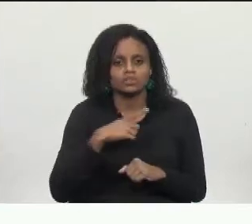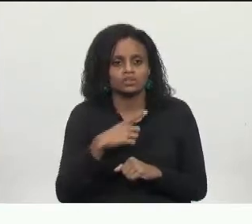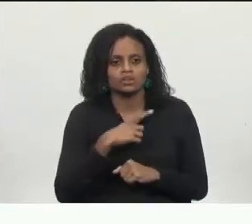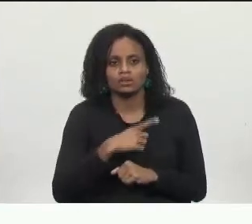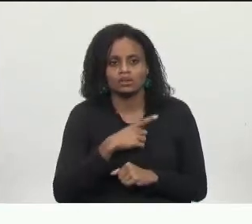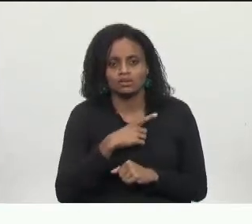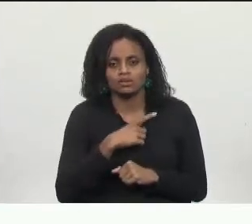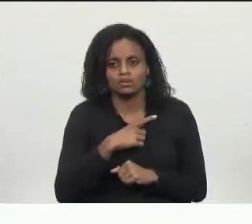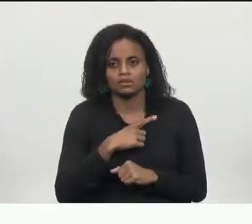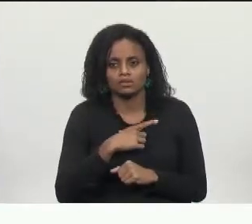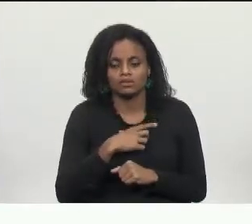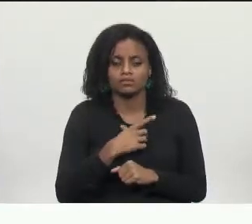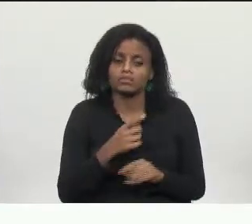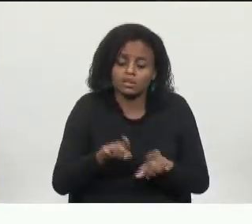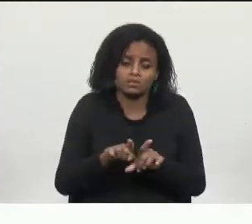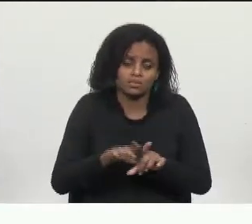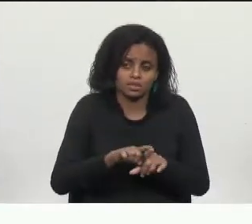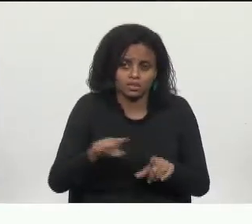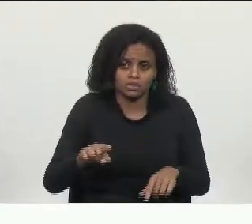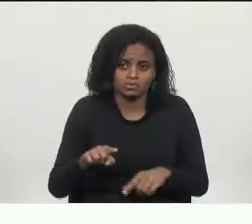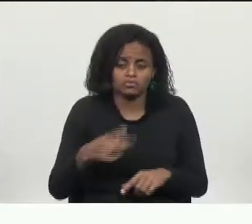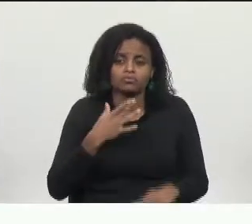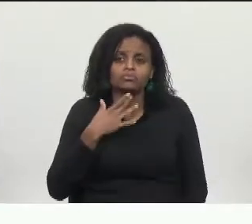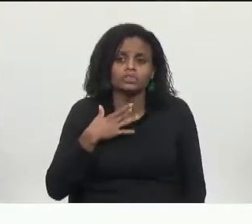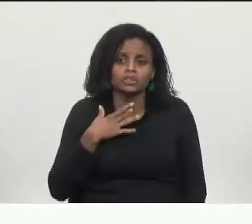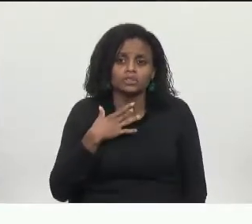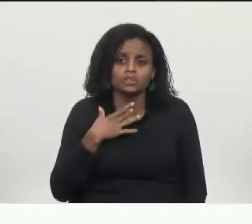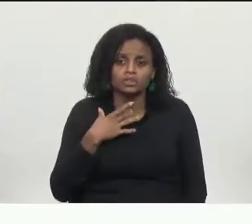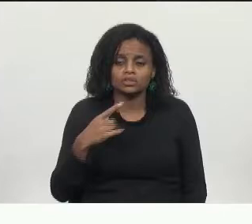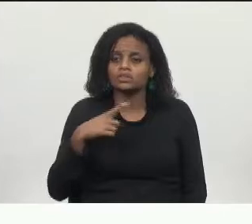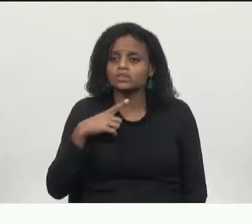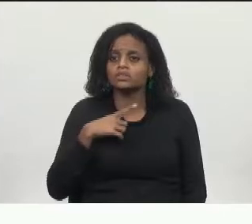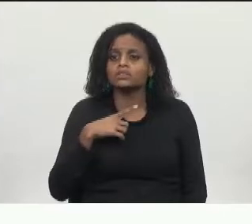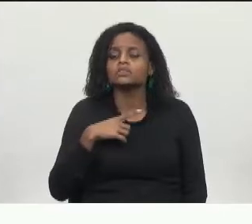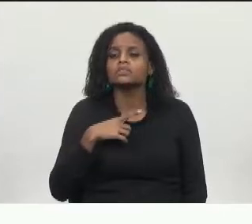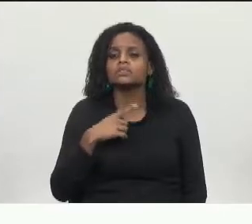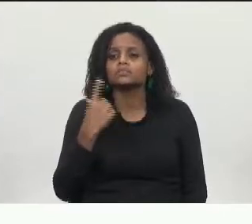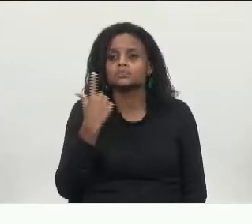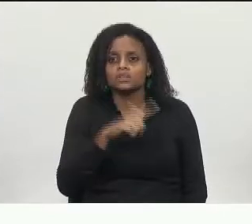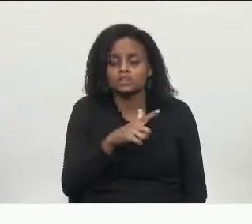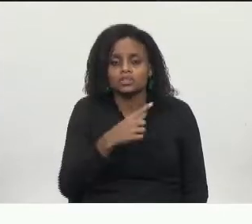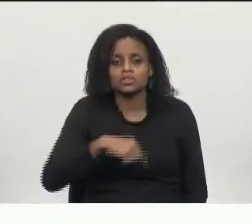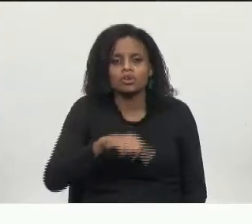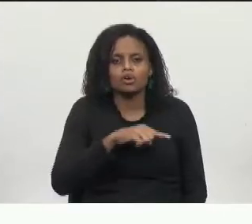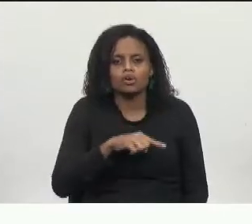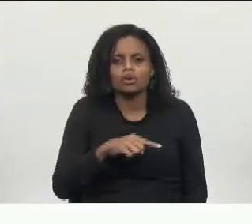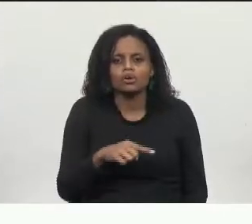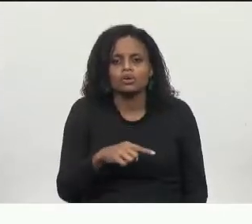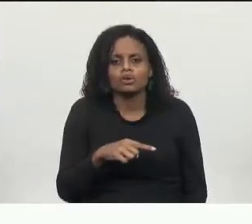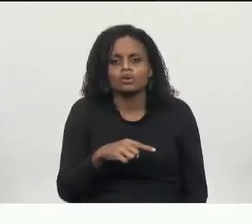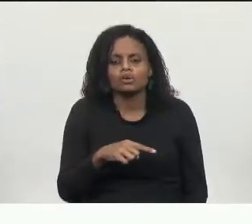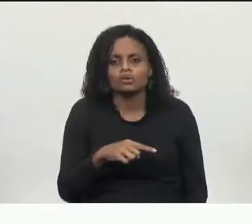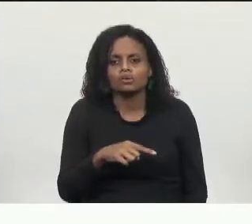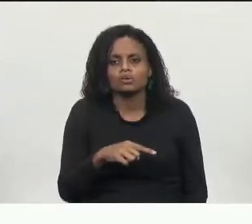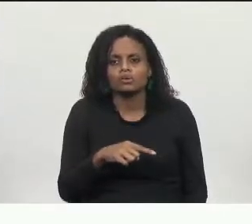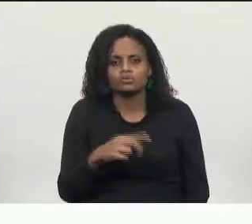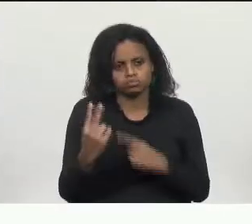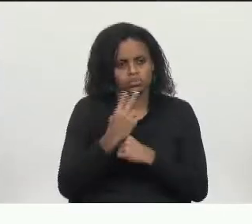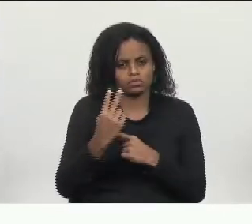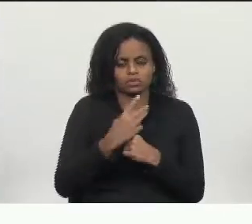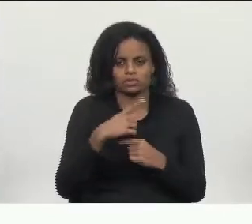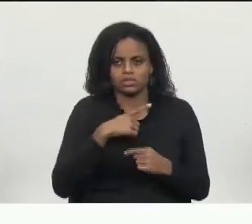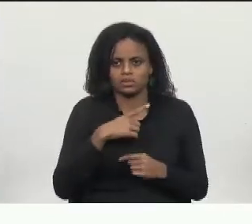que assim o desejassem, teria que ter uma garantia que nós estaremos seguros também, não só